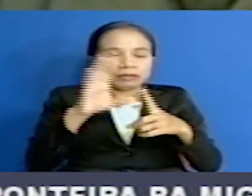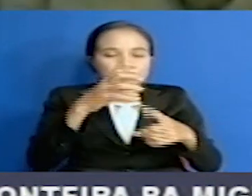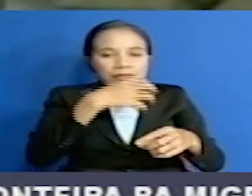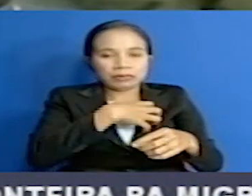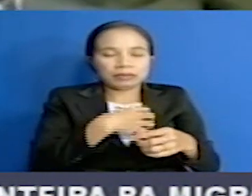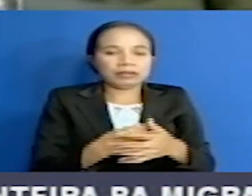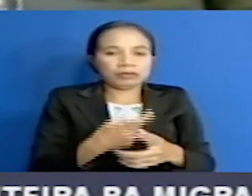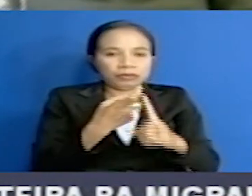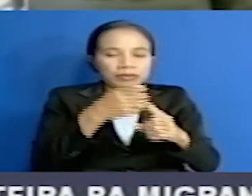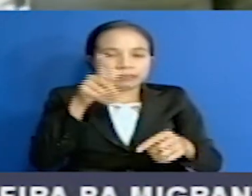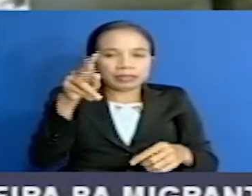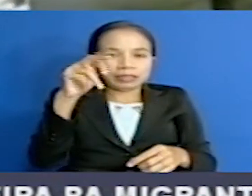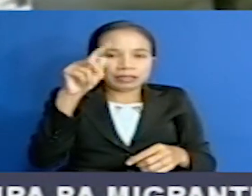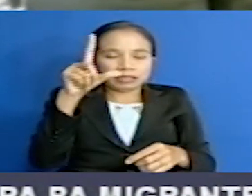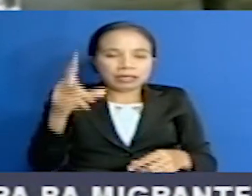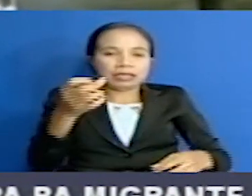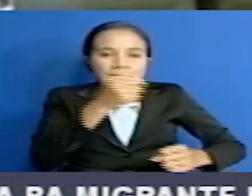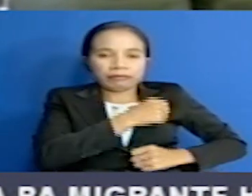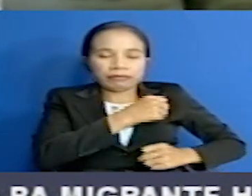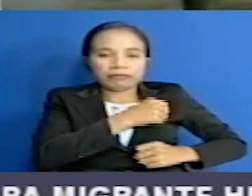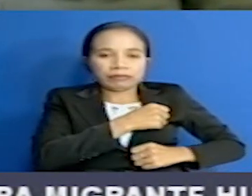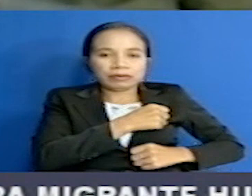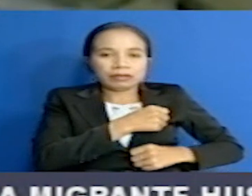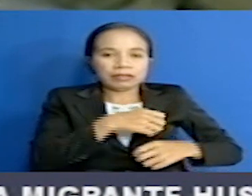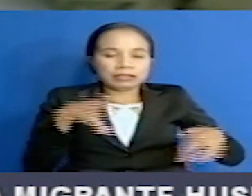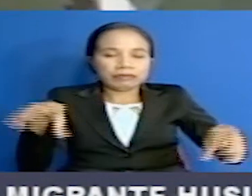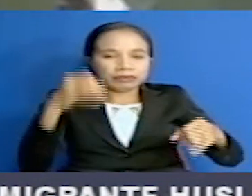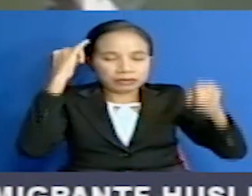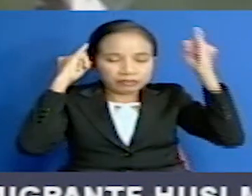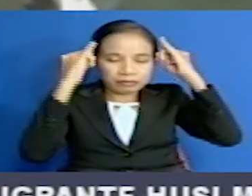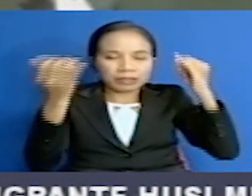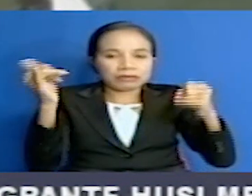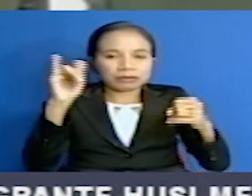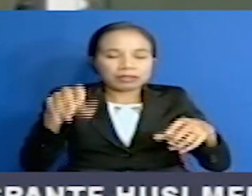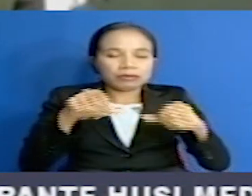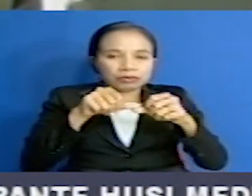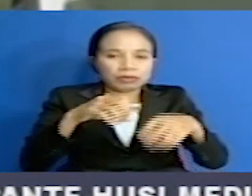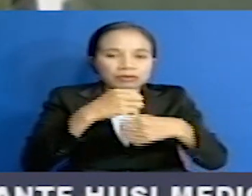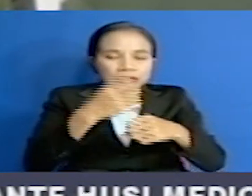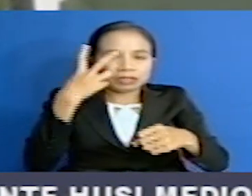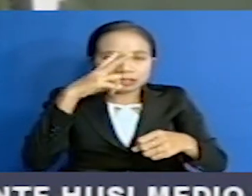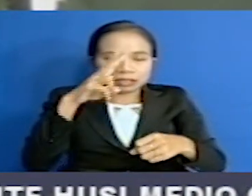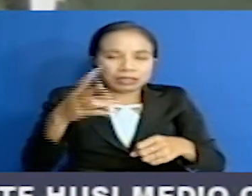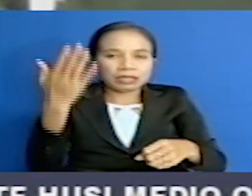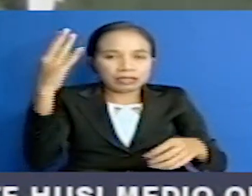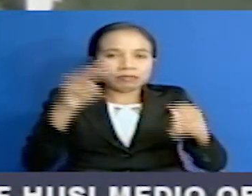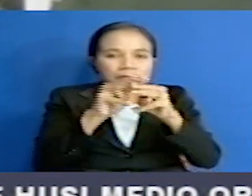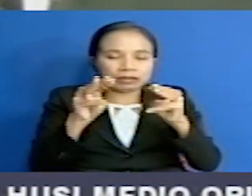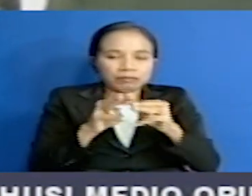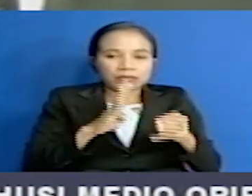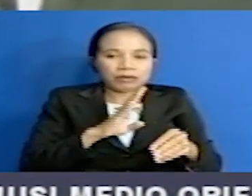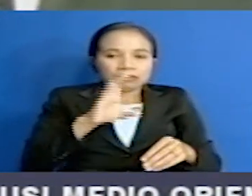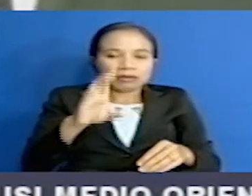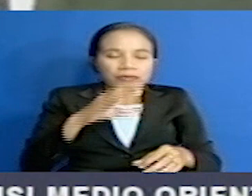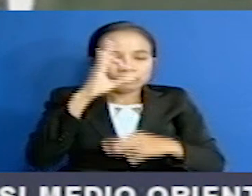conjunto composto CPN Itali, FFRTL no Serviço Informação CIRA, continua a passar revista em município Baucau,